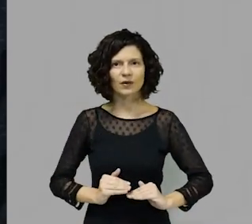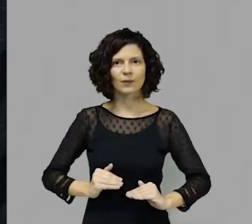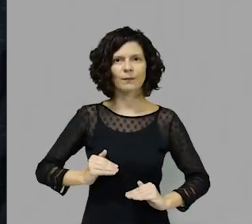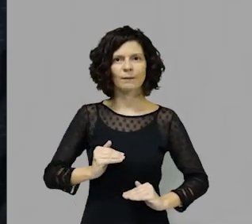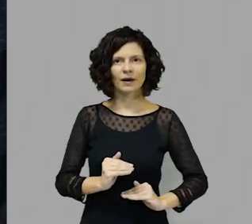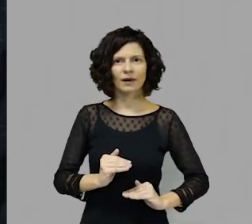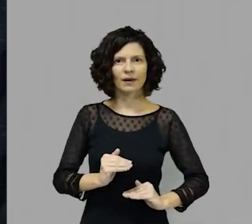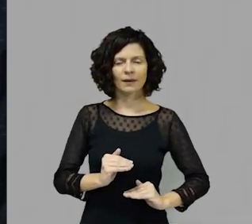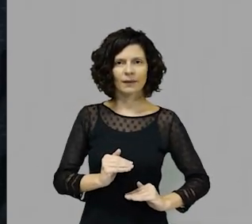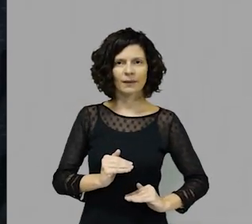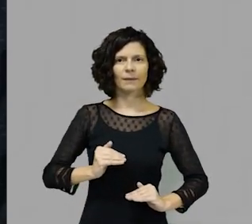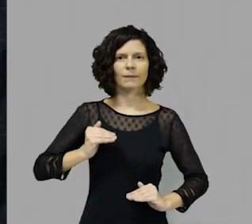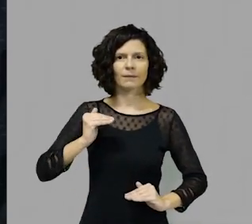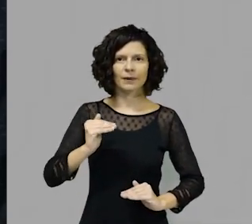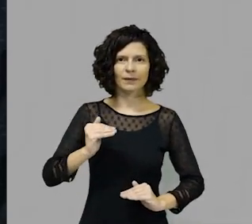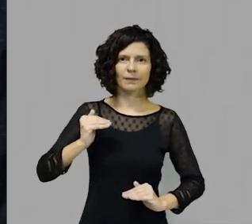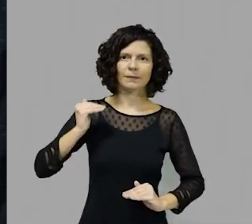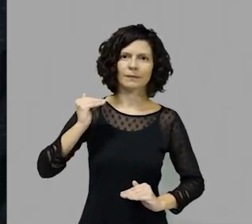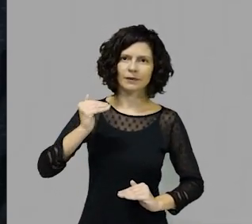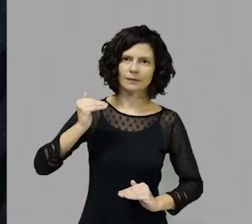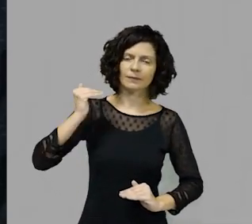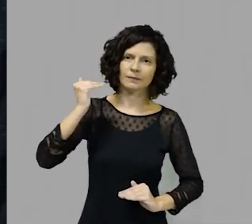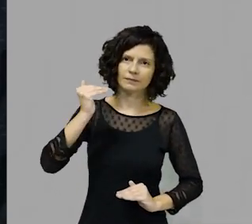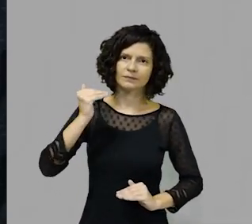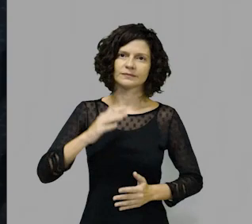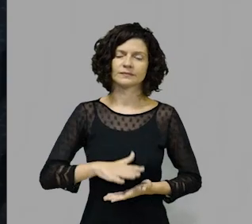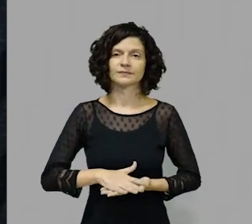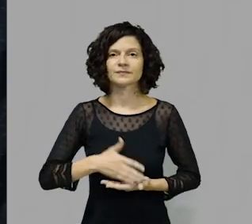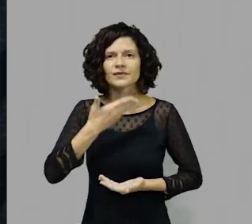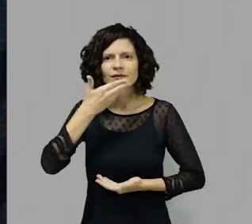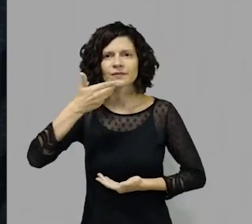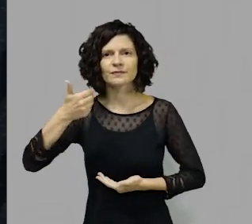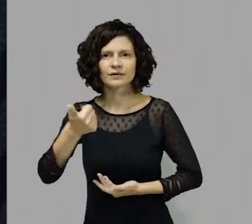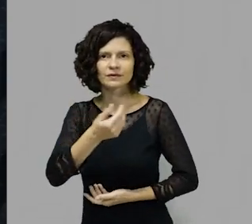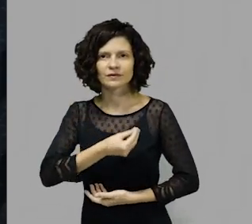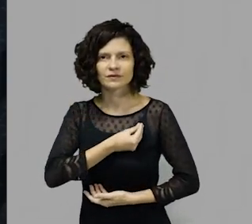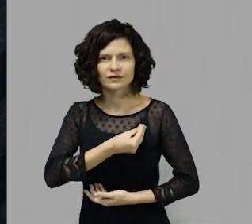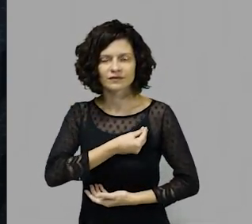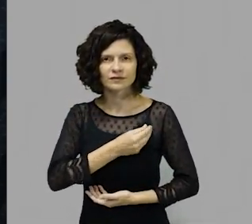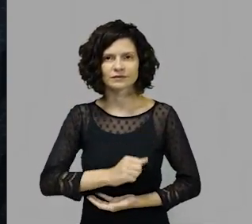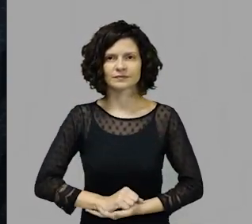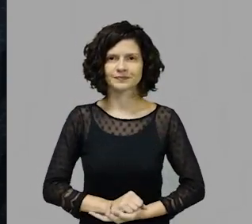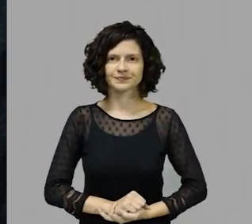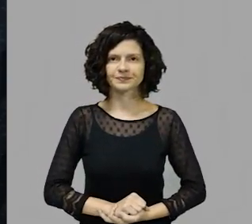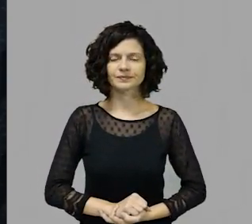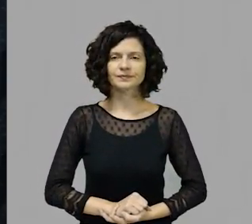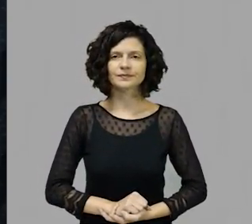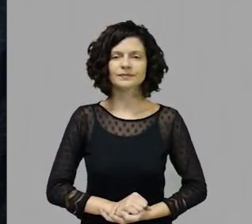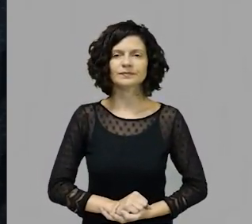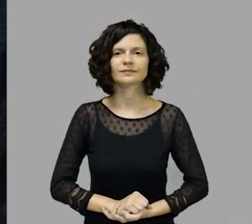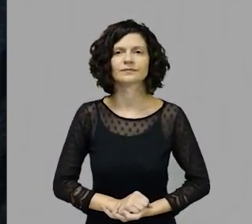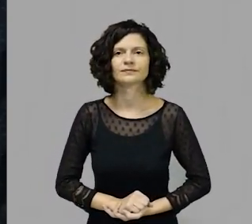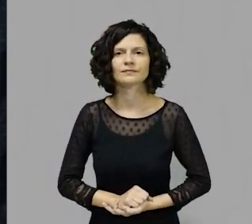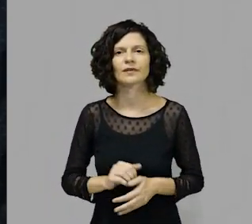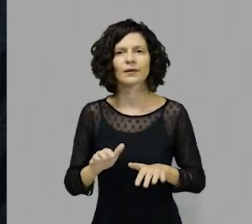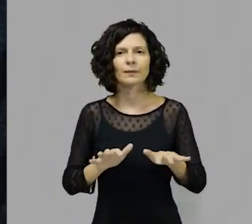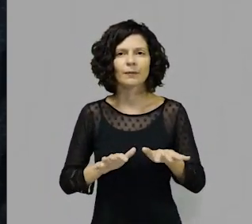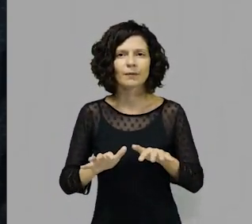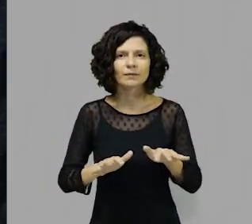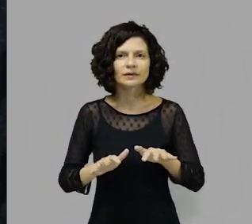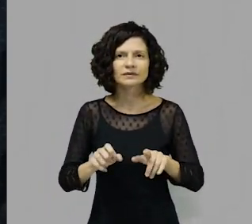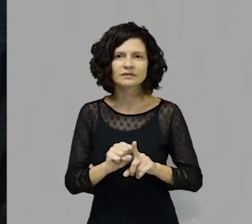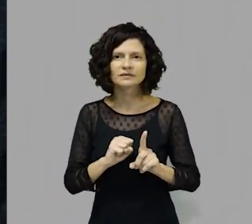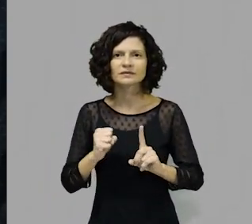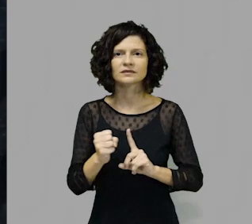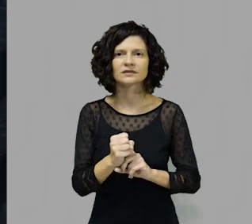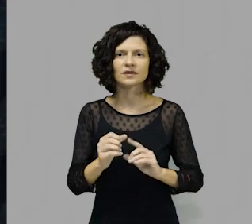ela alcançar uma condição de vida melhor do que ela tem hoje. Isso se chama ascensão ou mobilidade